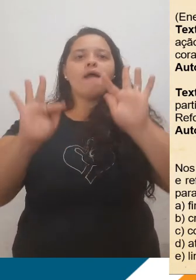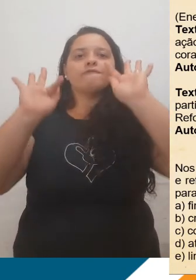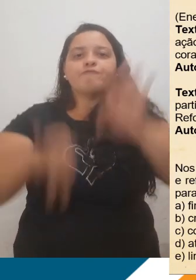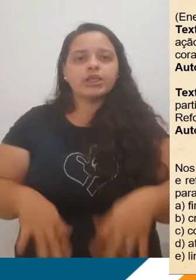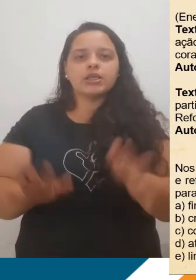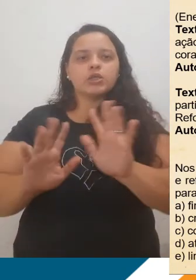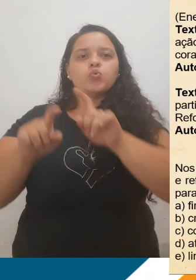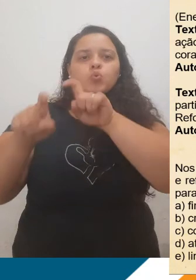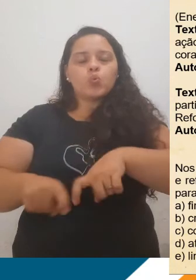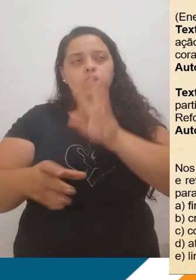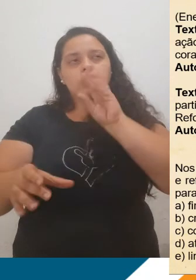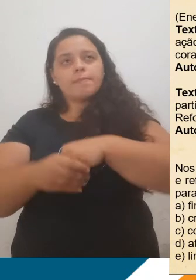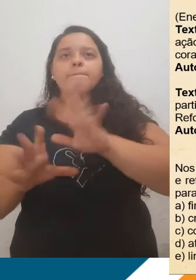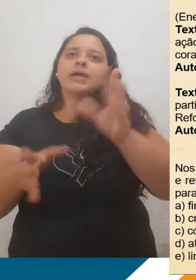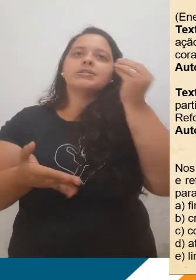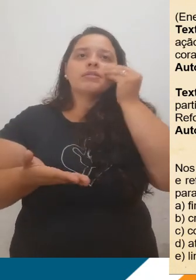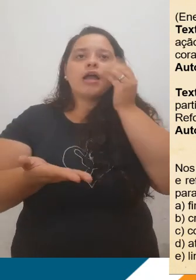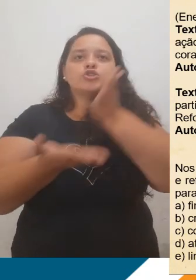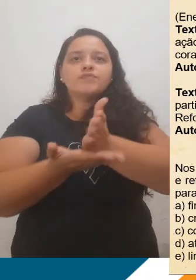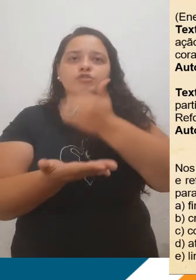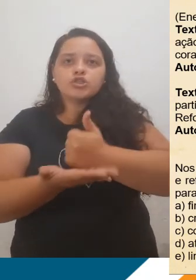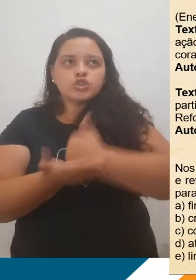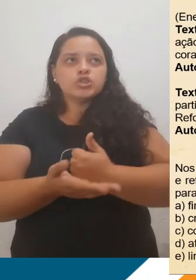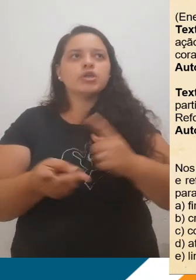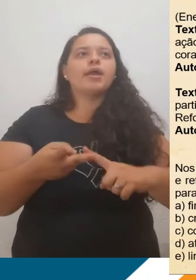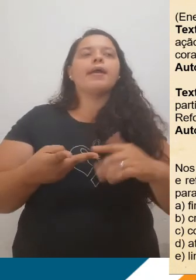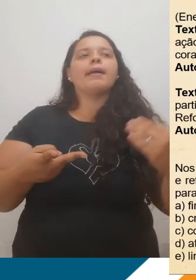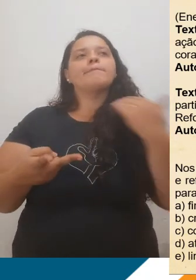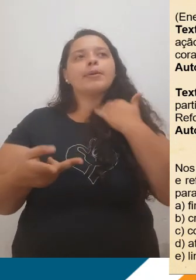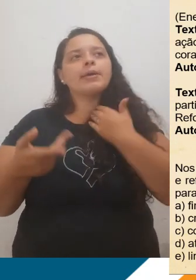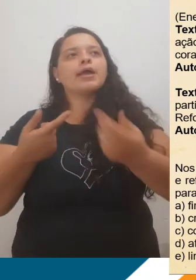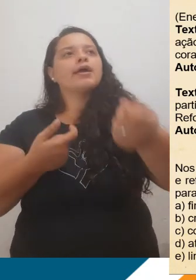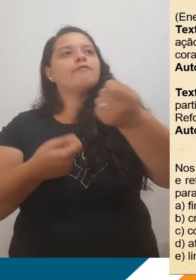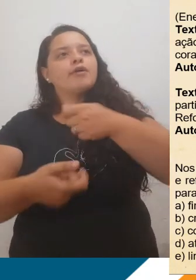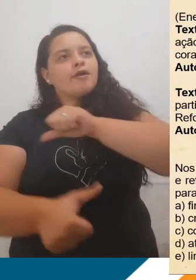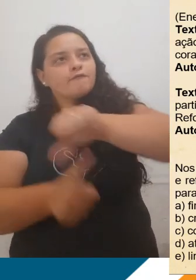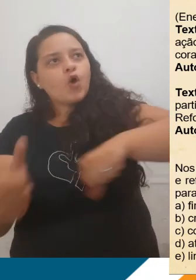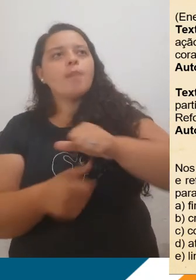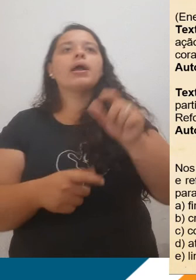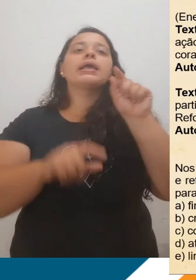no campo, e sim redistribuí-la, sobre reforma bancária progressista, quem deveria pagar mais e quem